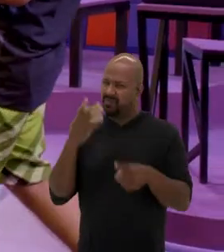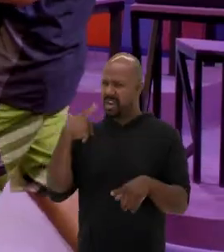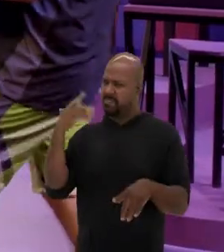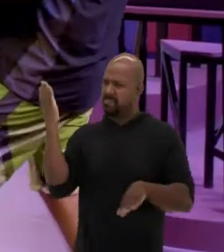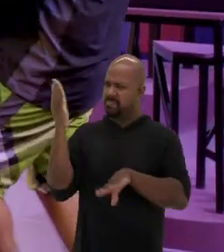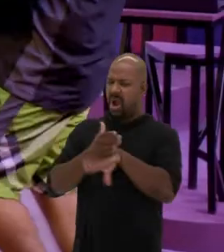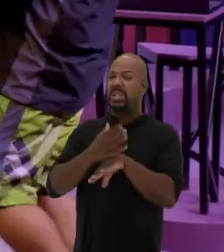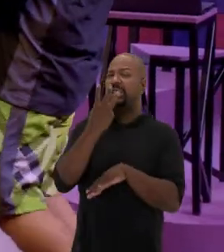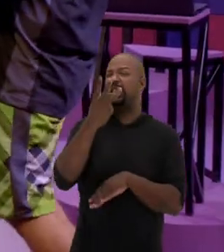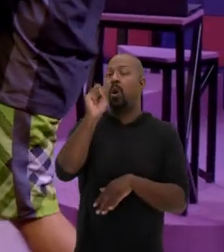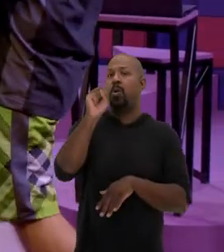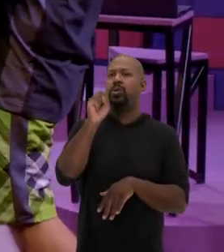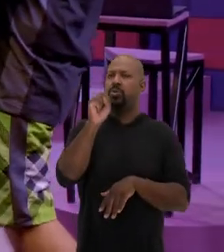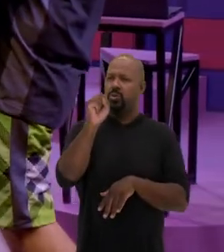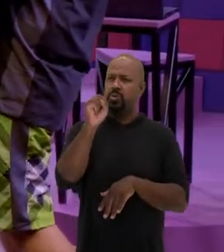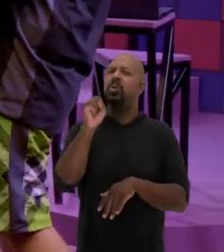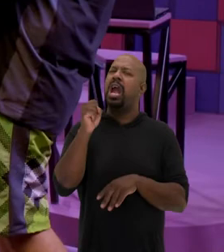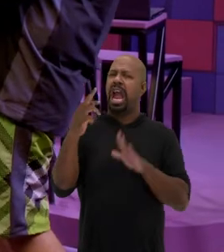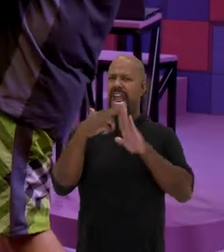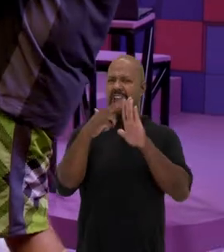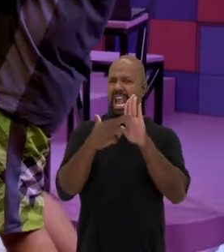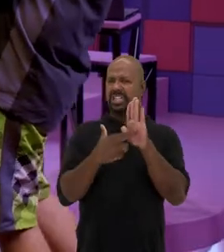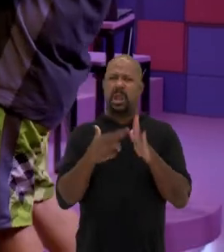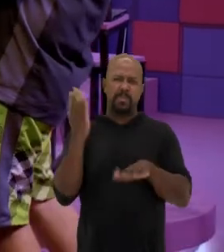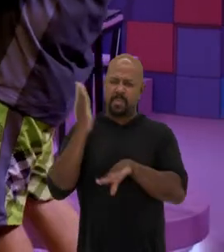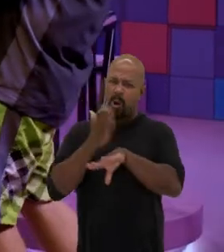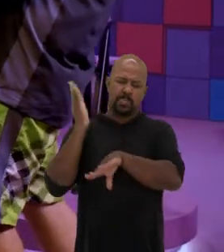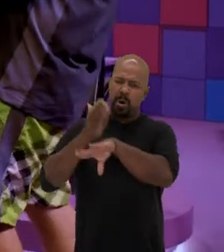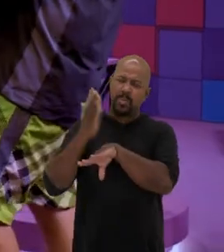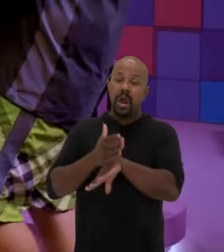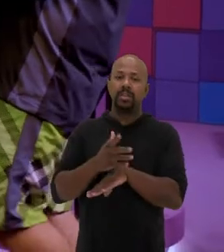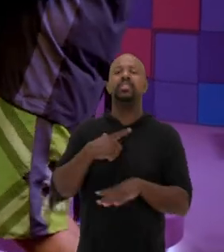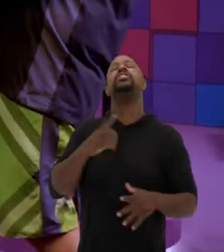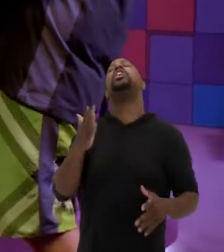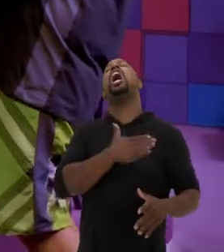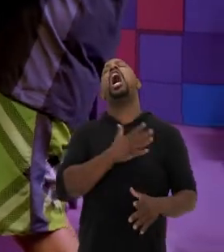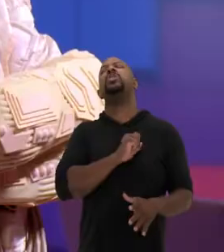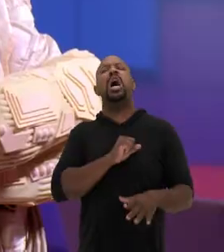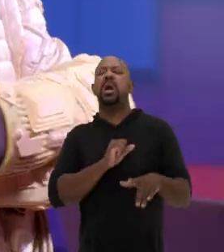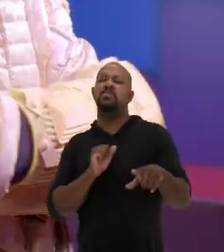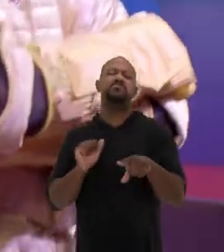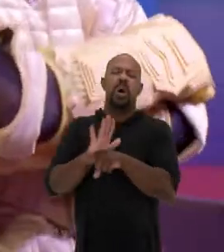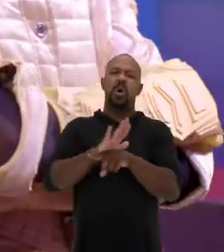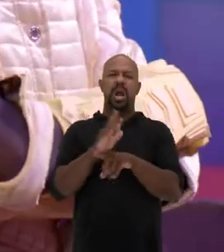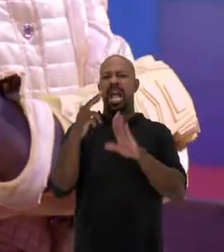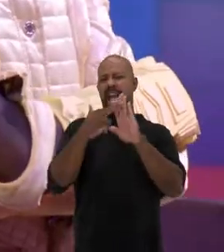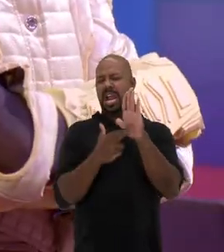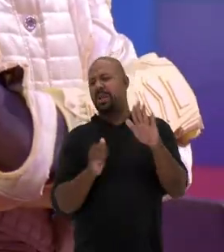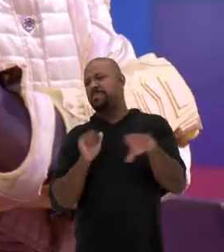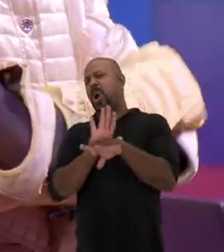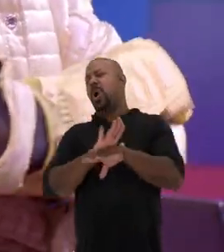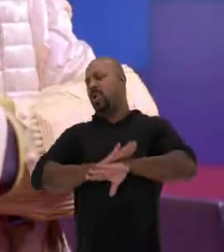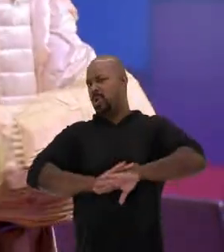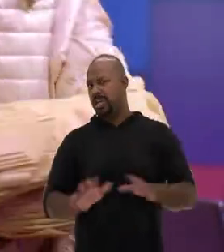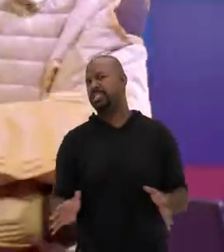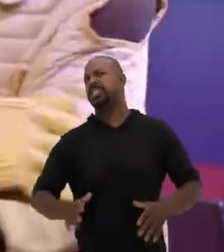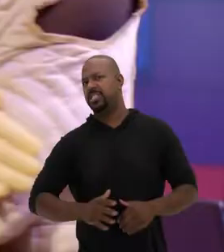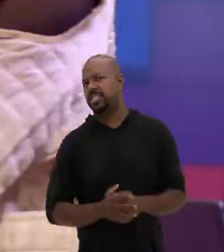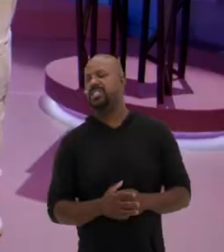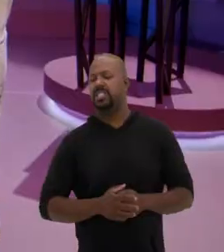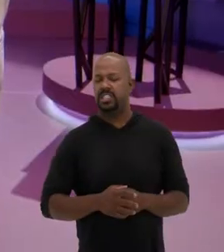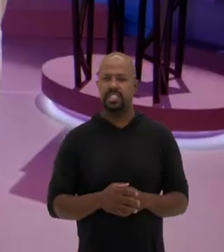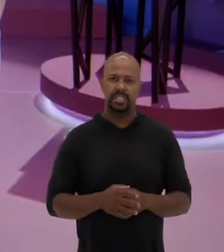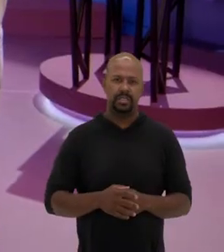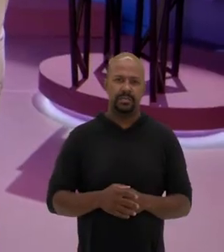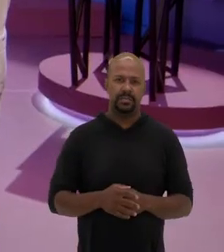gente vai quebrar umas 38 regras e meia, né? É, e a gente adora quebrar regras. A gente gosta. Ernesto esbarra em Victor,